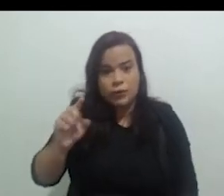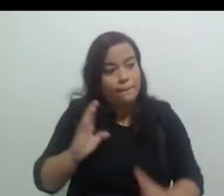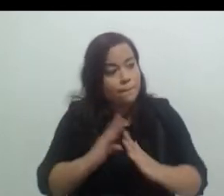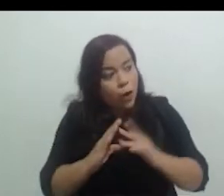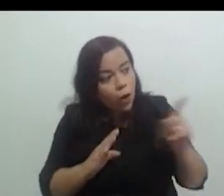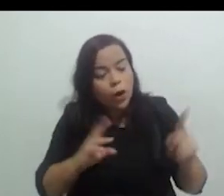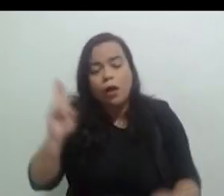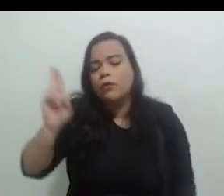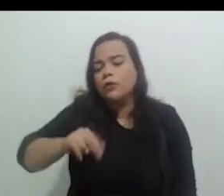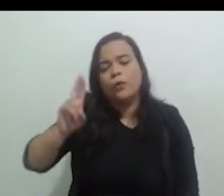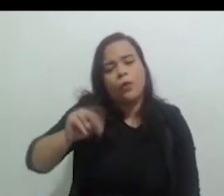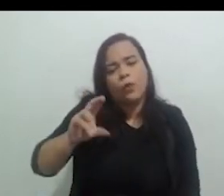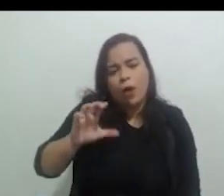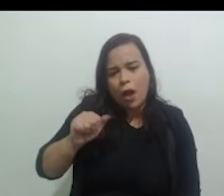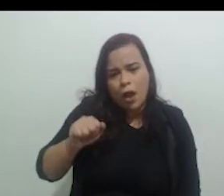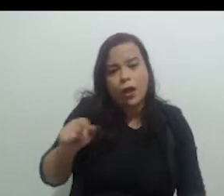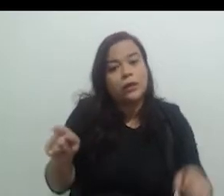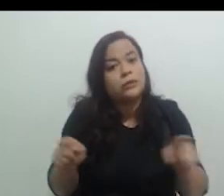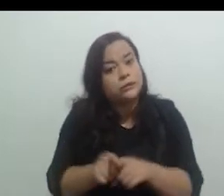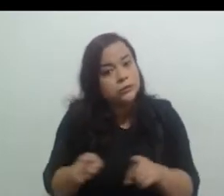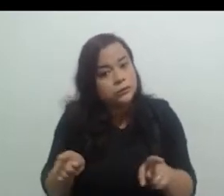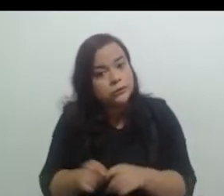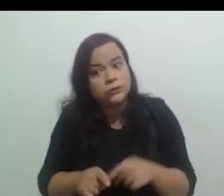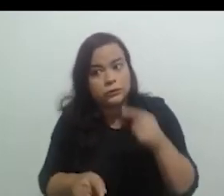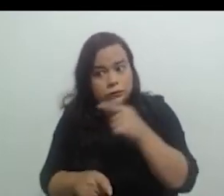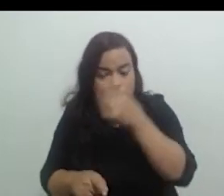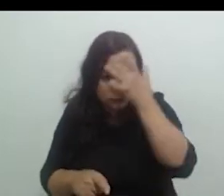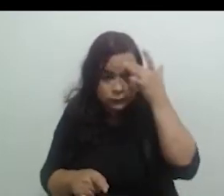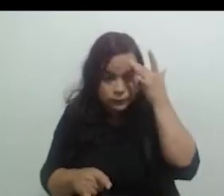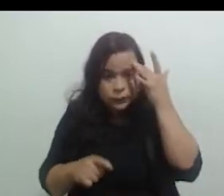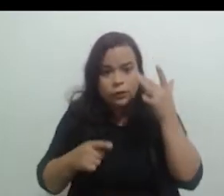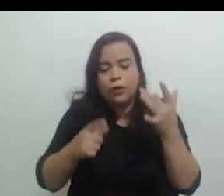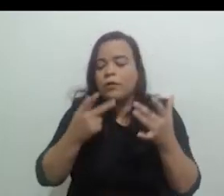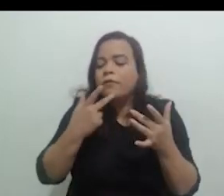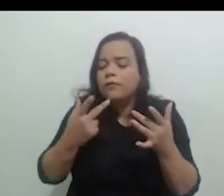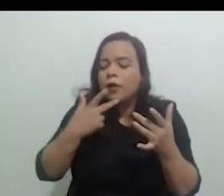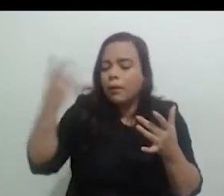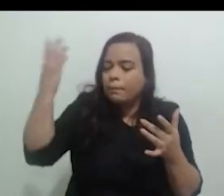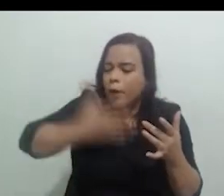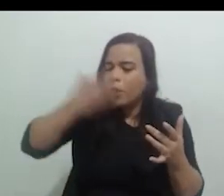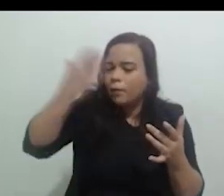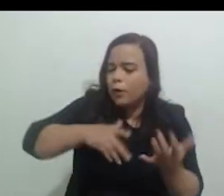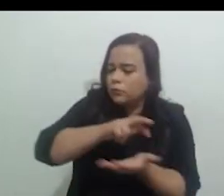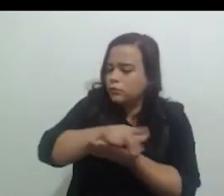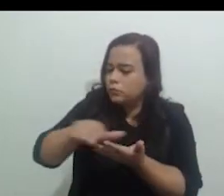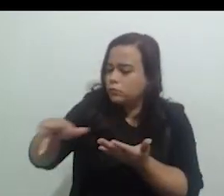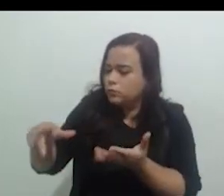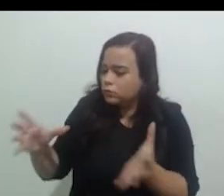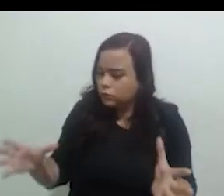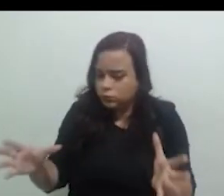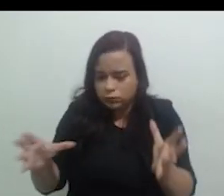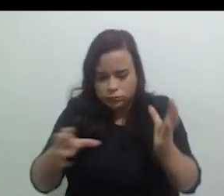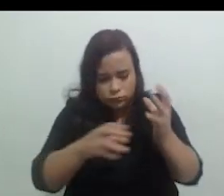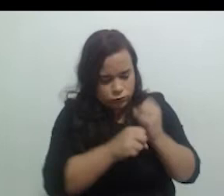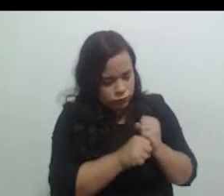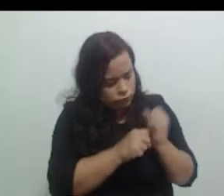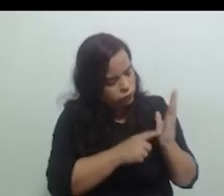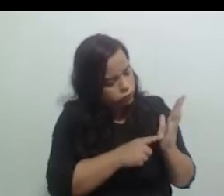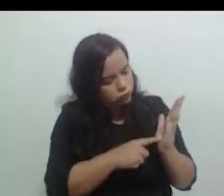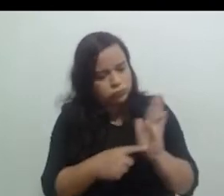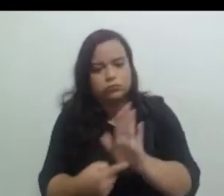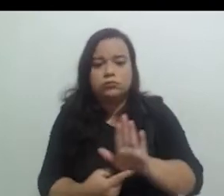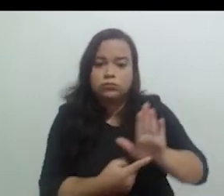magistrado, todo o conjunto probatório produzido levou à conclusão da existência do direito dos